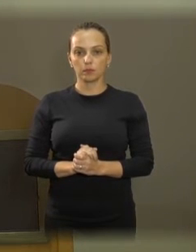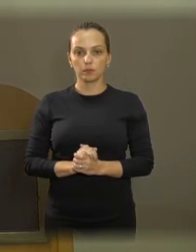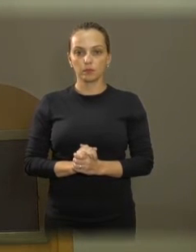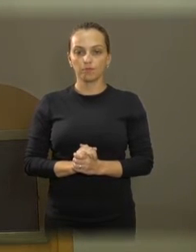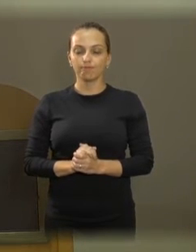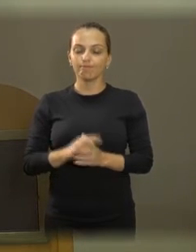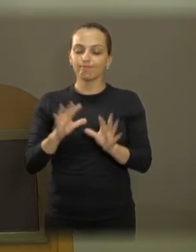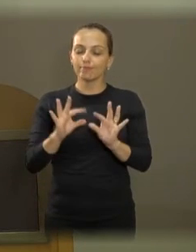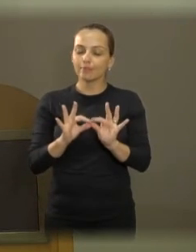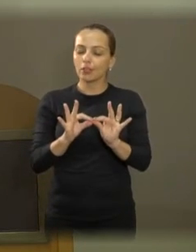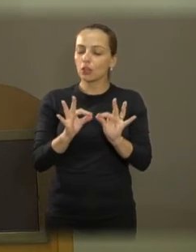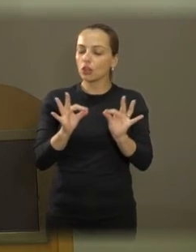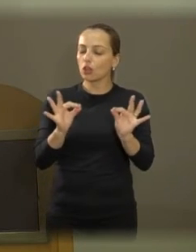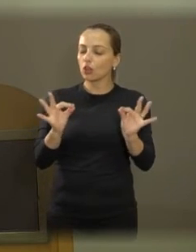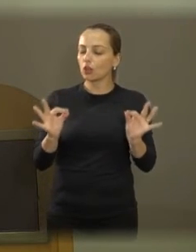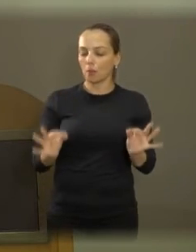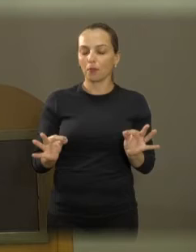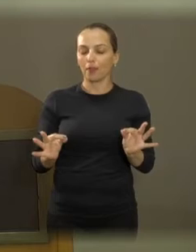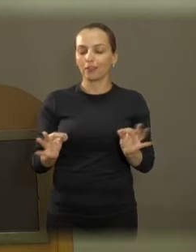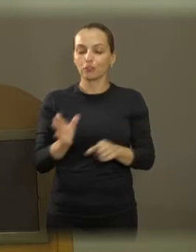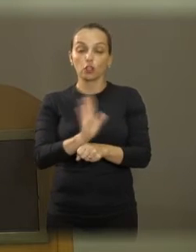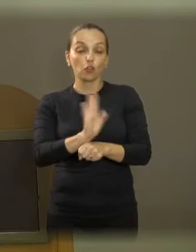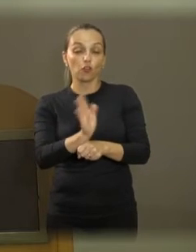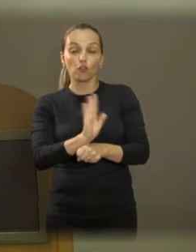Quanta humildade nesse vídeo, não, professor?